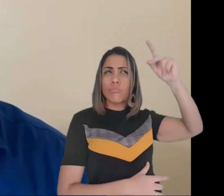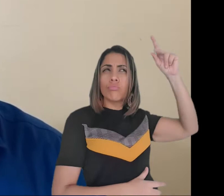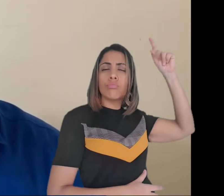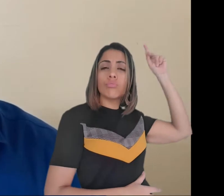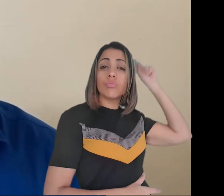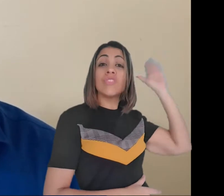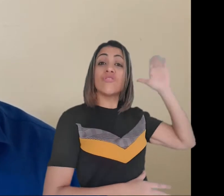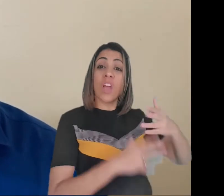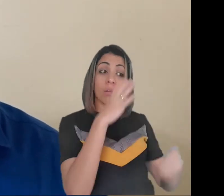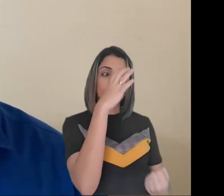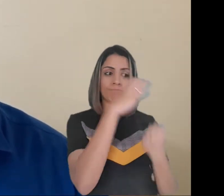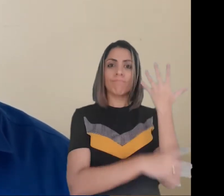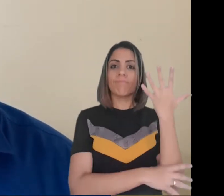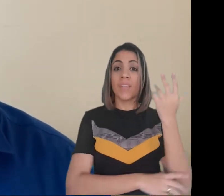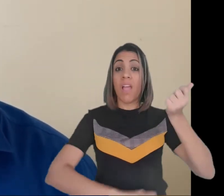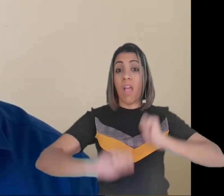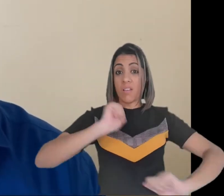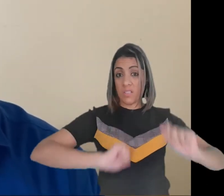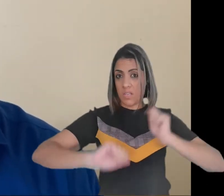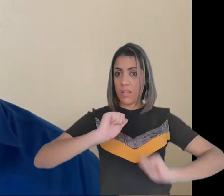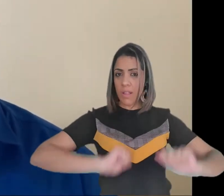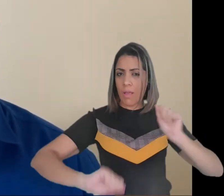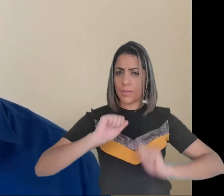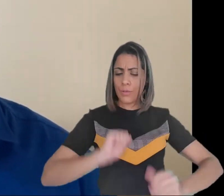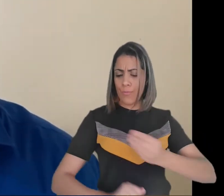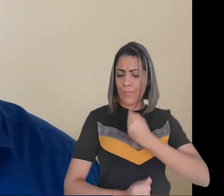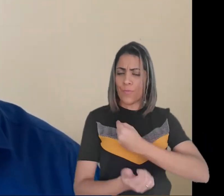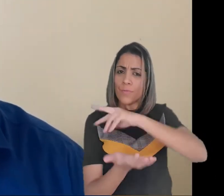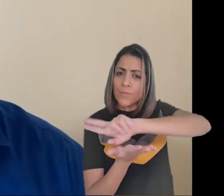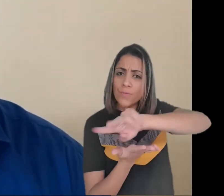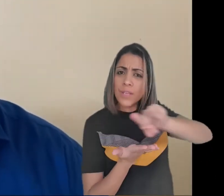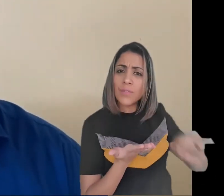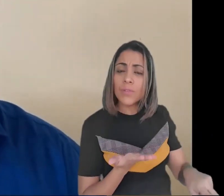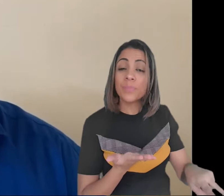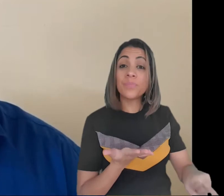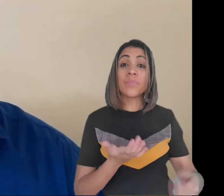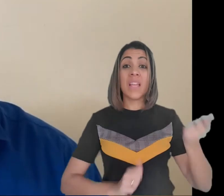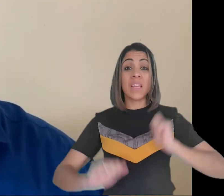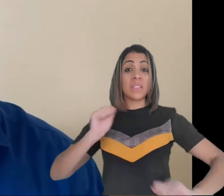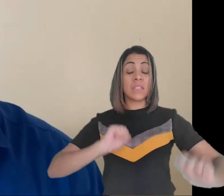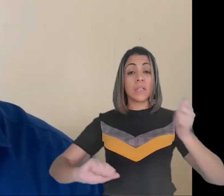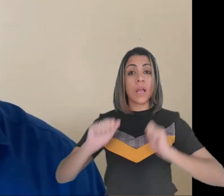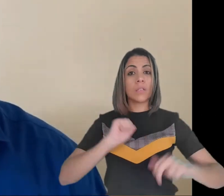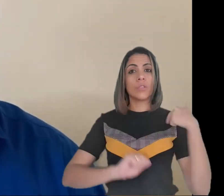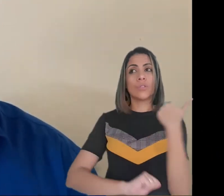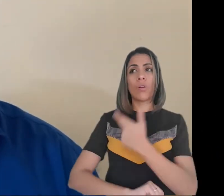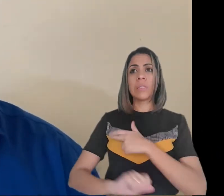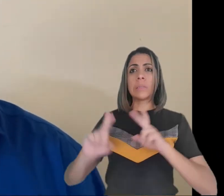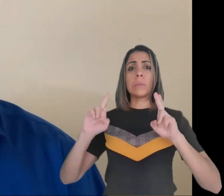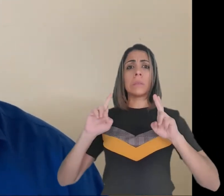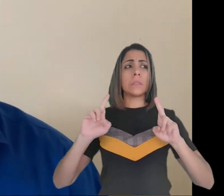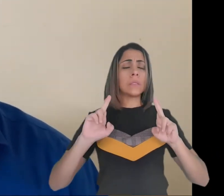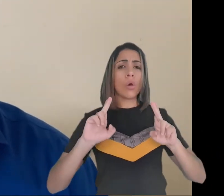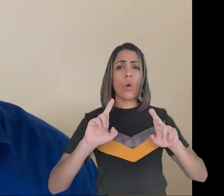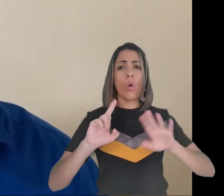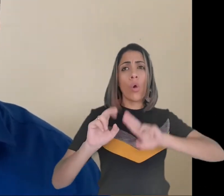de anos em nossa espécie. A ansiedade nos deixa em estado de alerta em situações